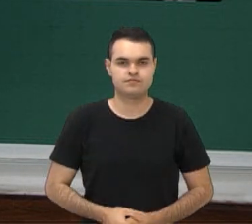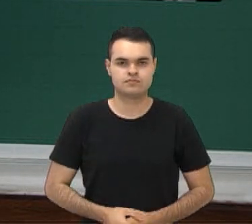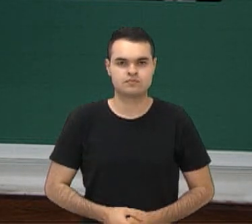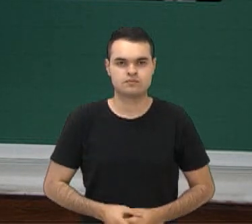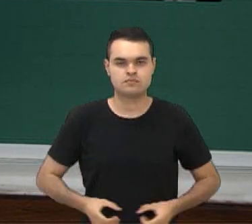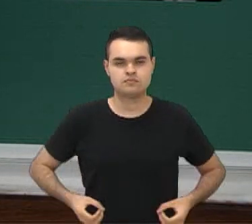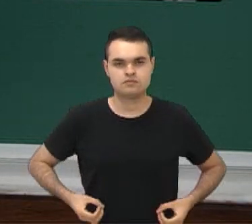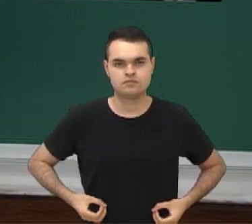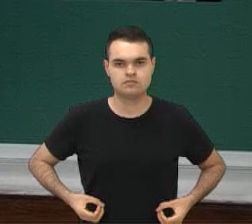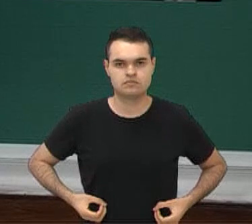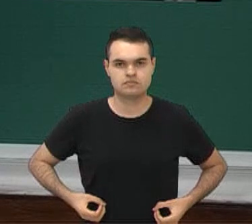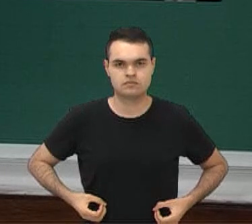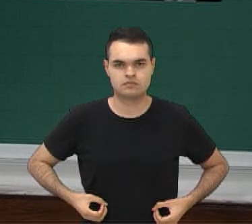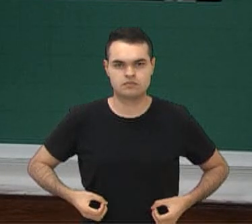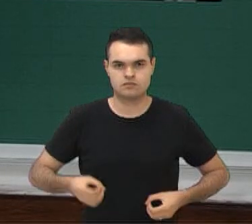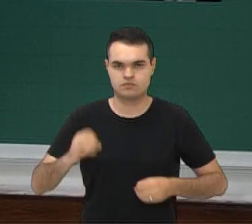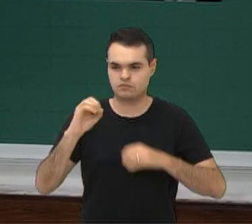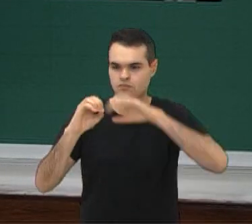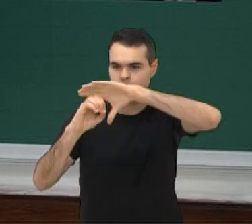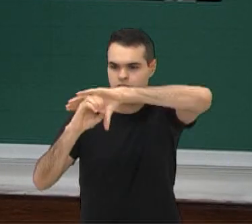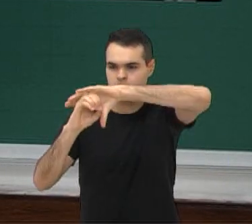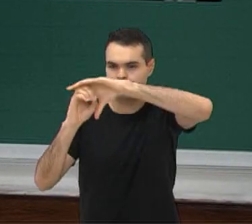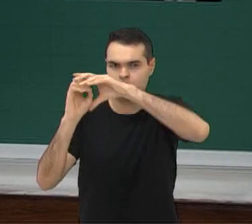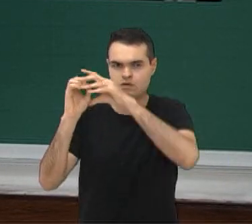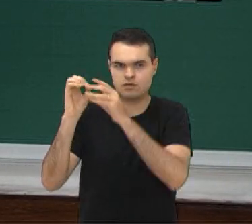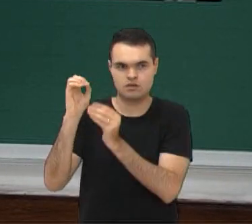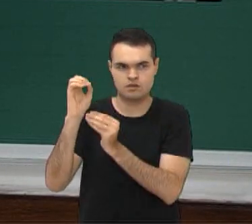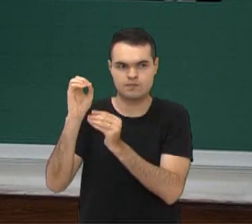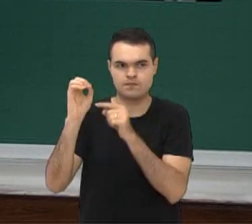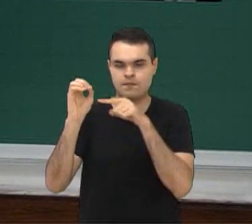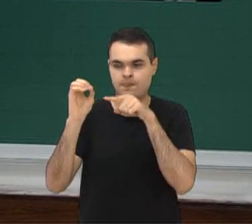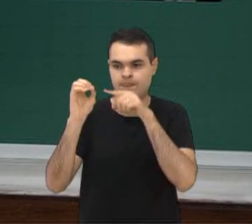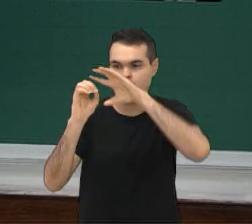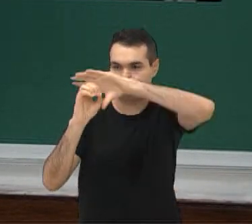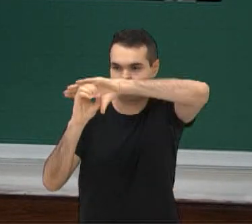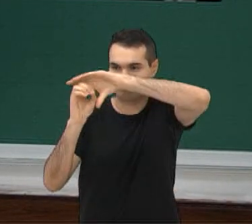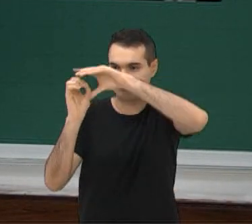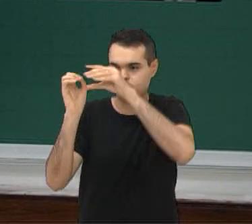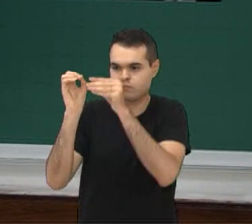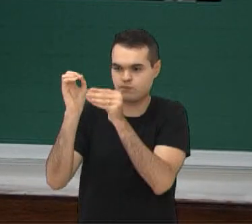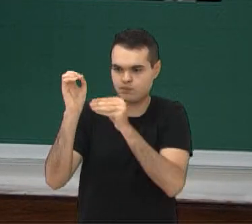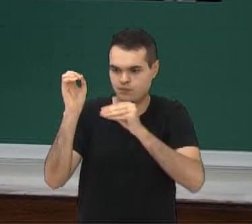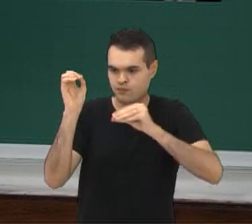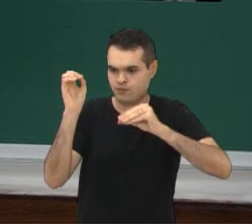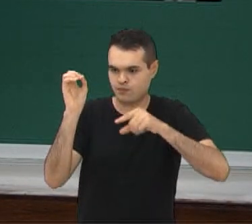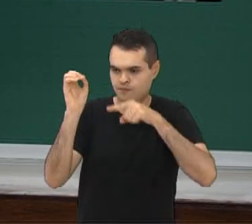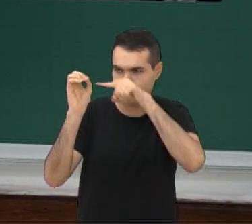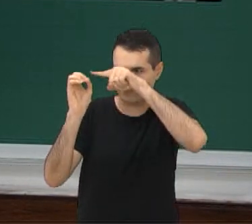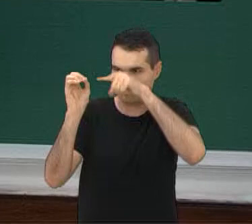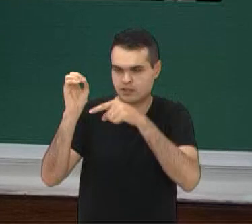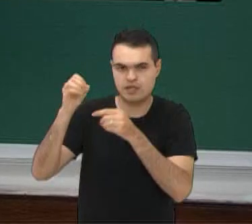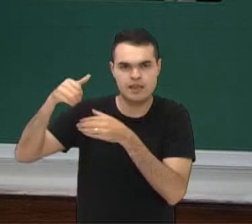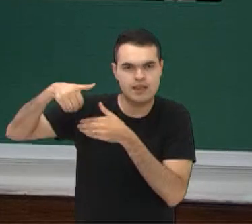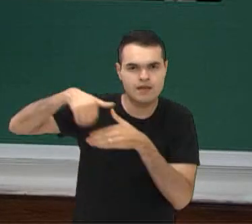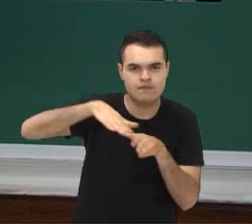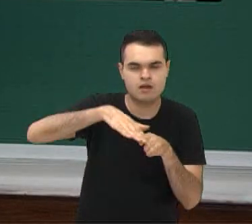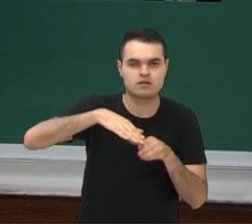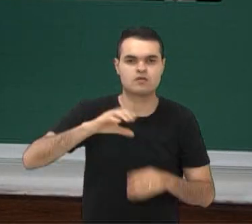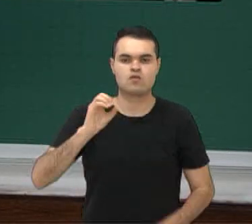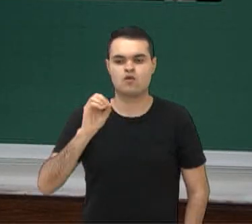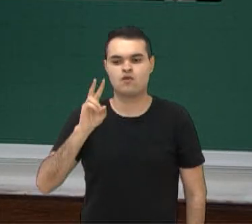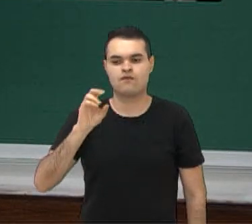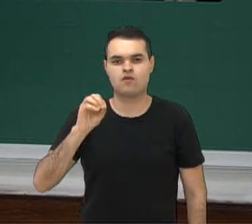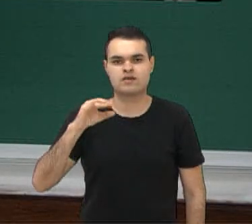As tubas uterinas, que é essa parte aqui, ó, elas vão transportar o ovócito 2. Galera, eu não chamo